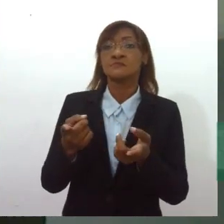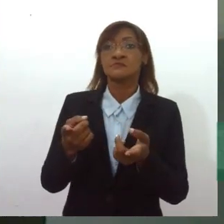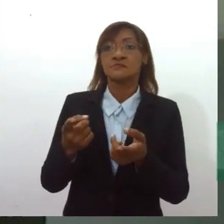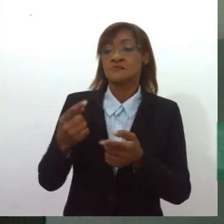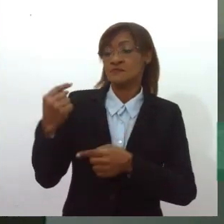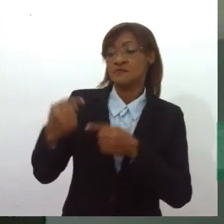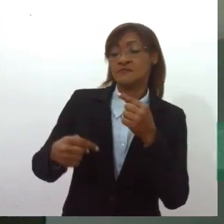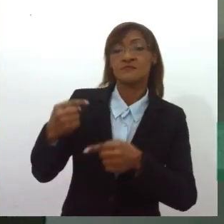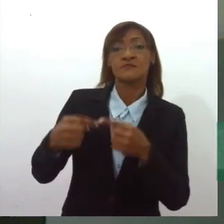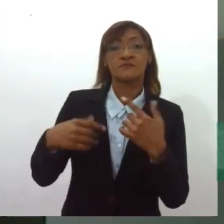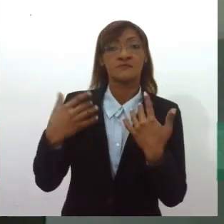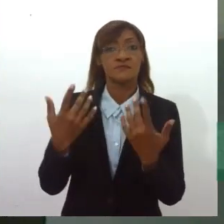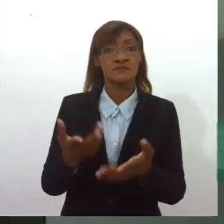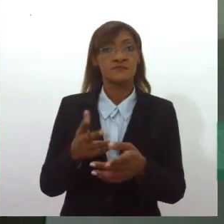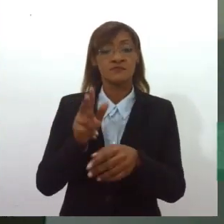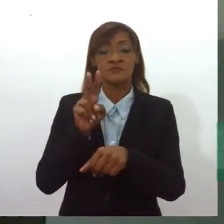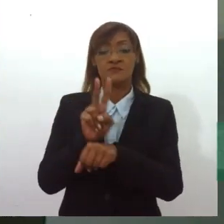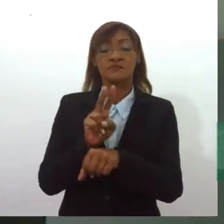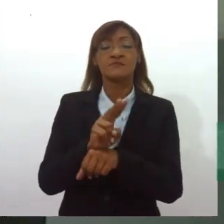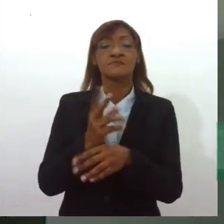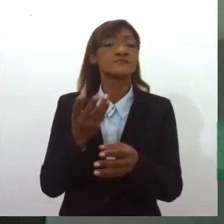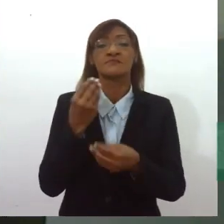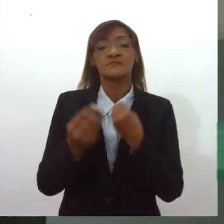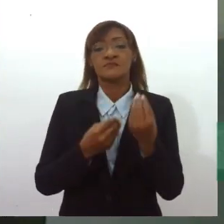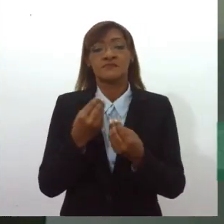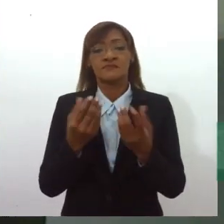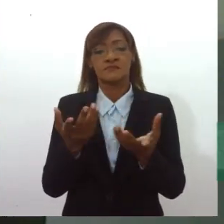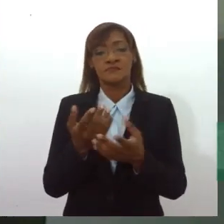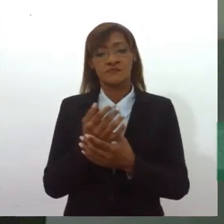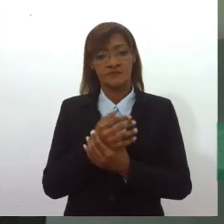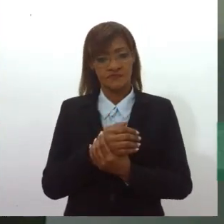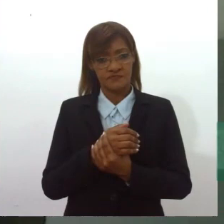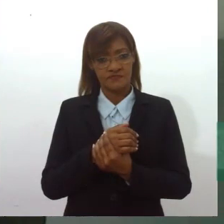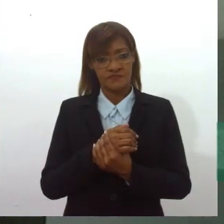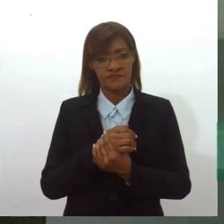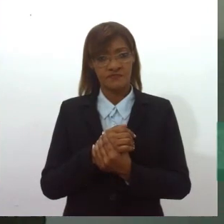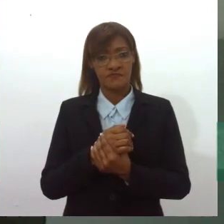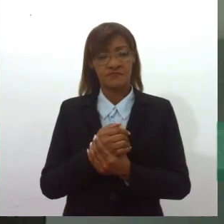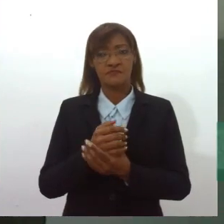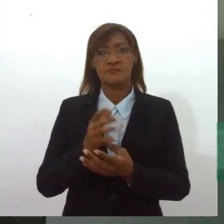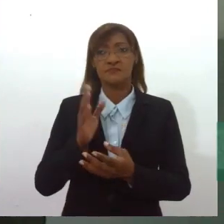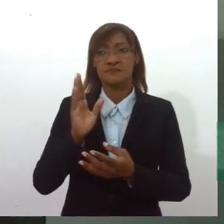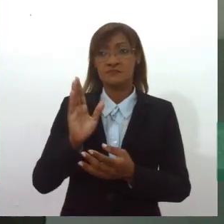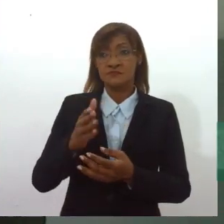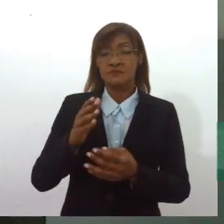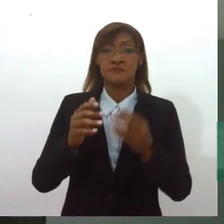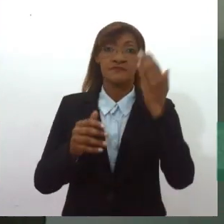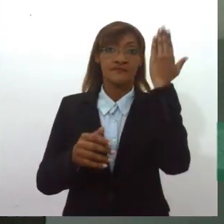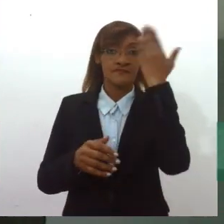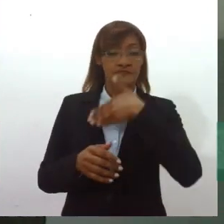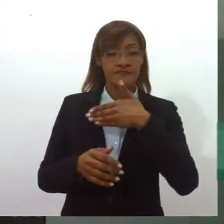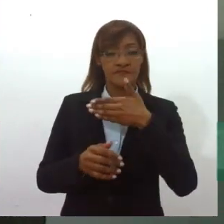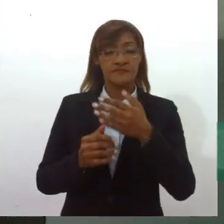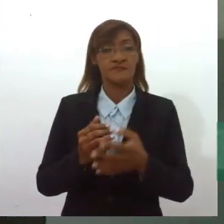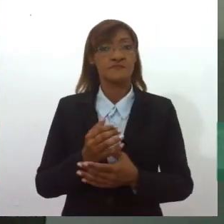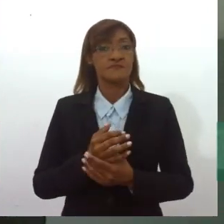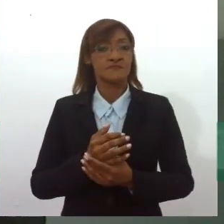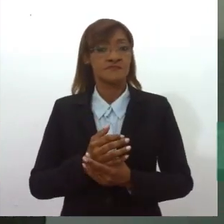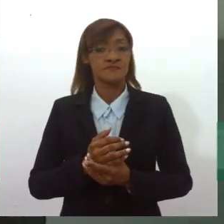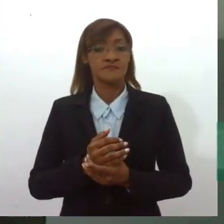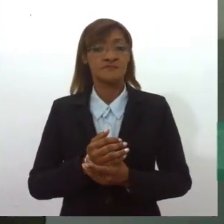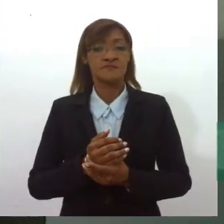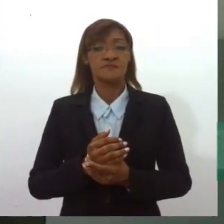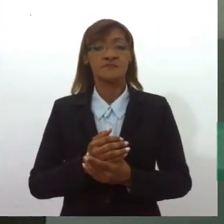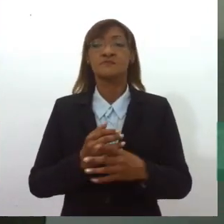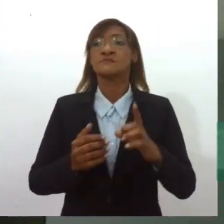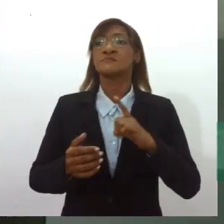essa essa de acordo que ficou provado que o o o animal tem então como é